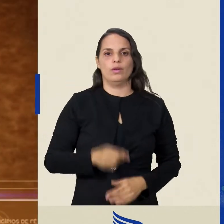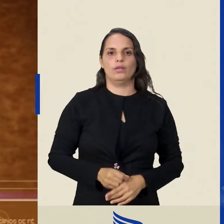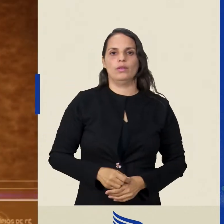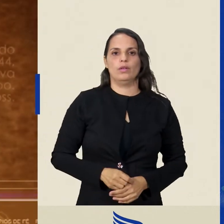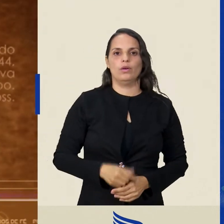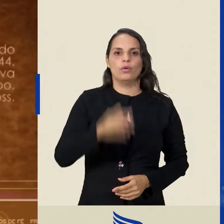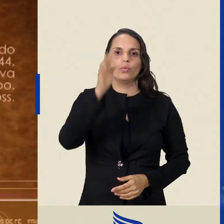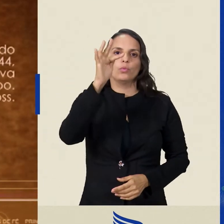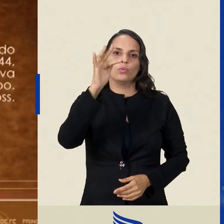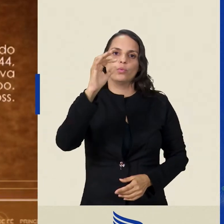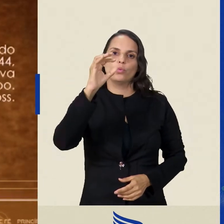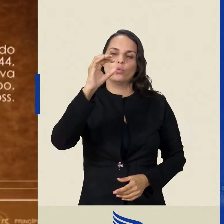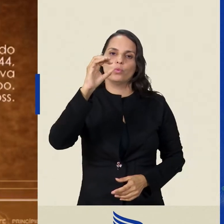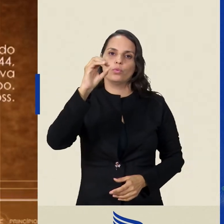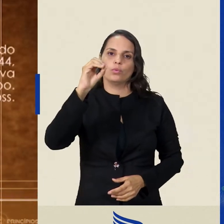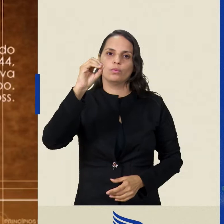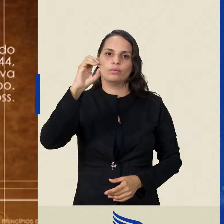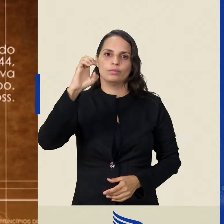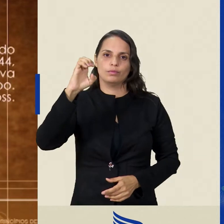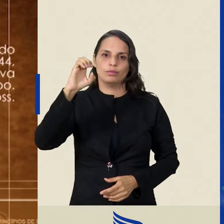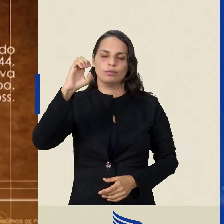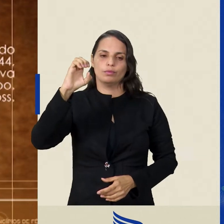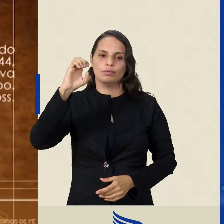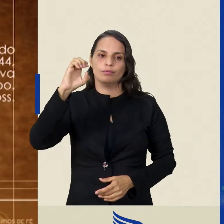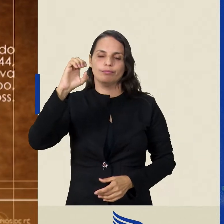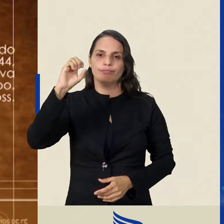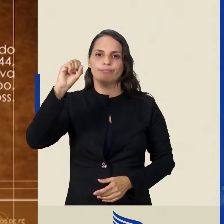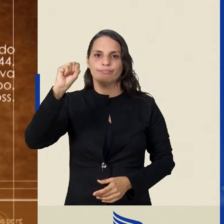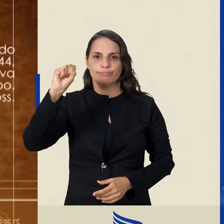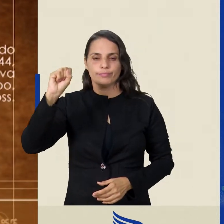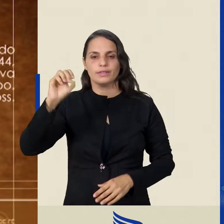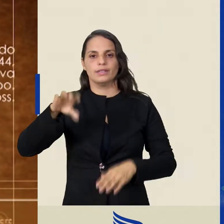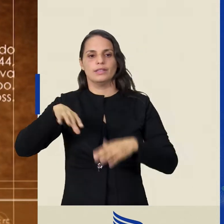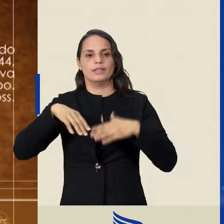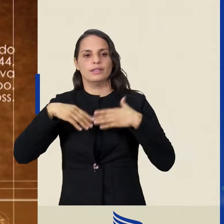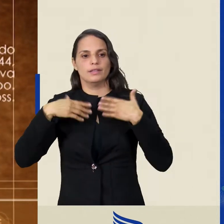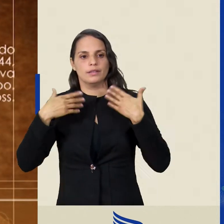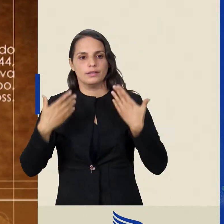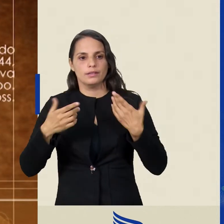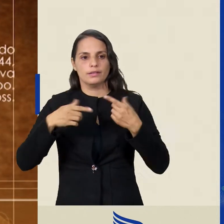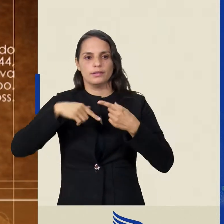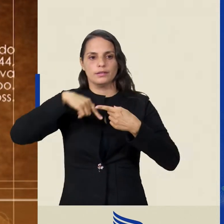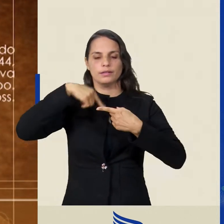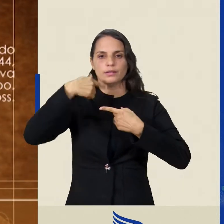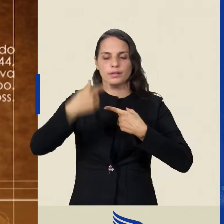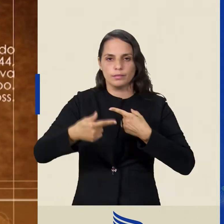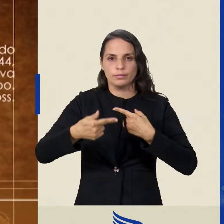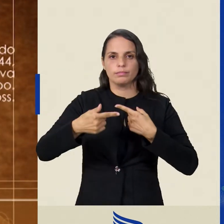Rasenfors. Exatamente antes do desapontamento de 22 de outubro de